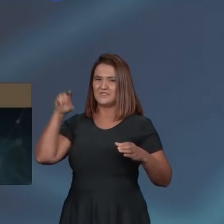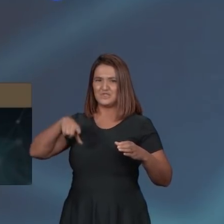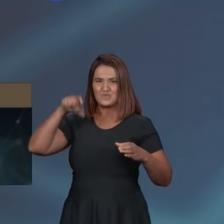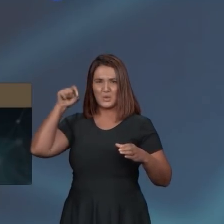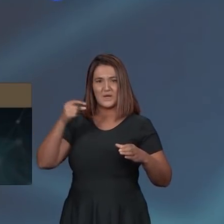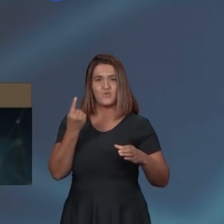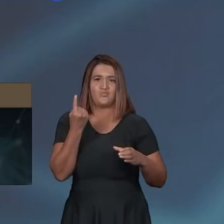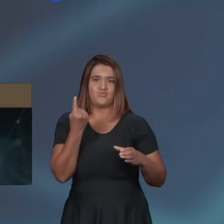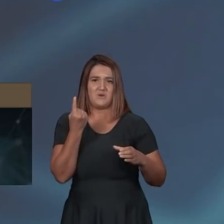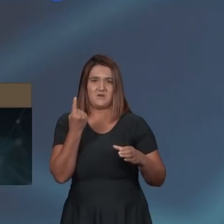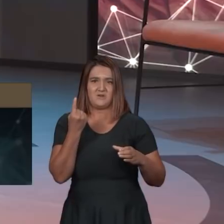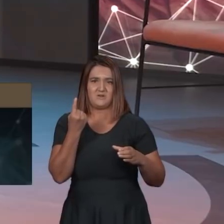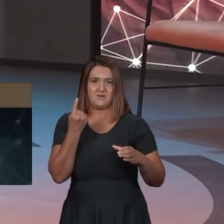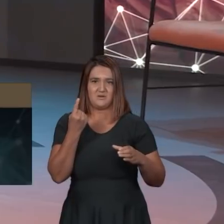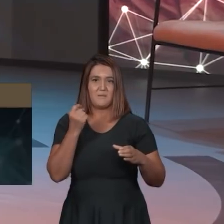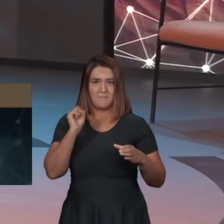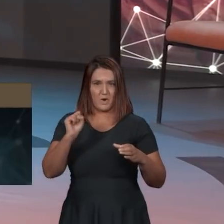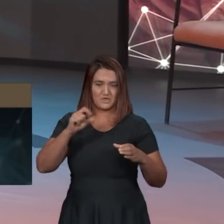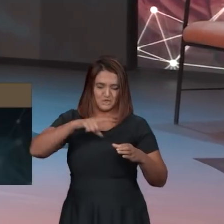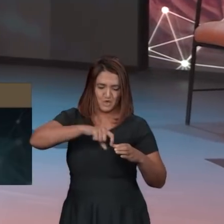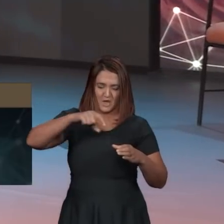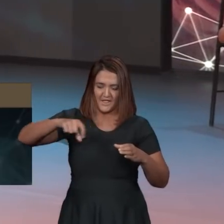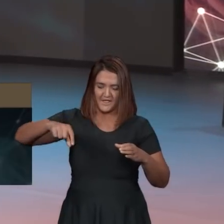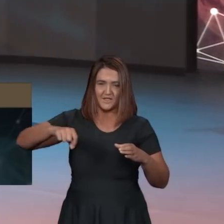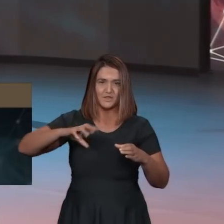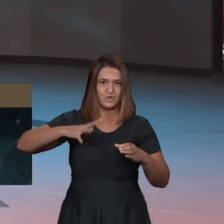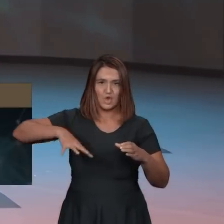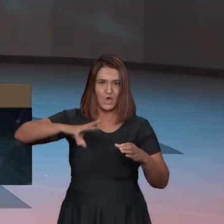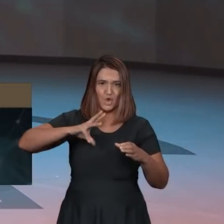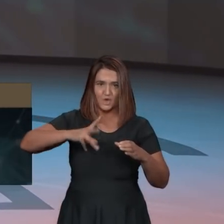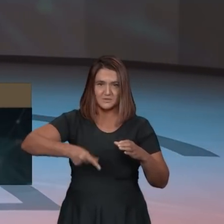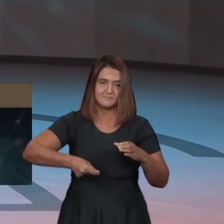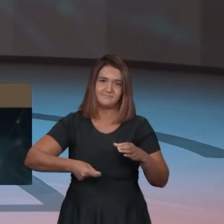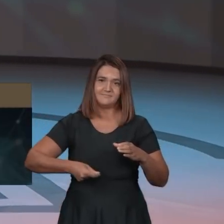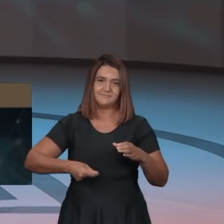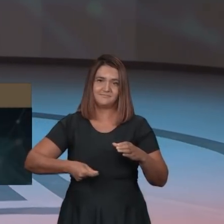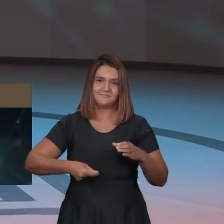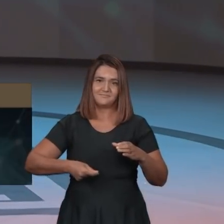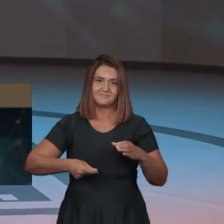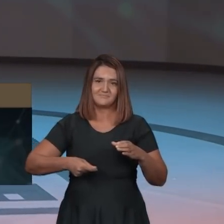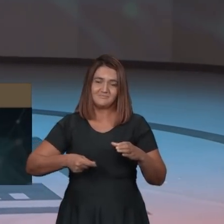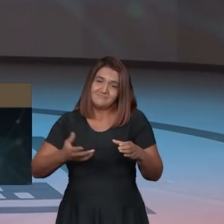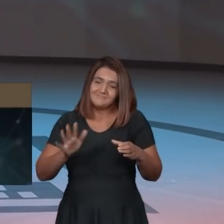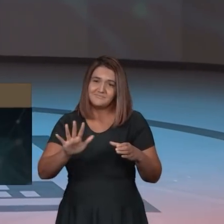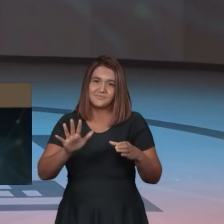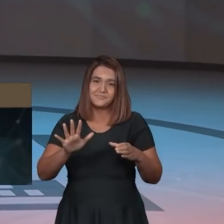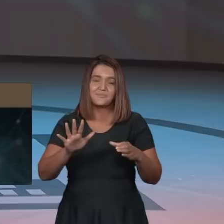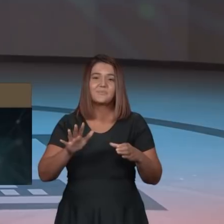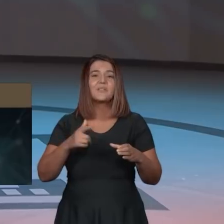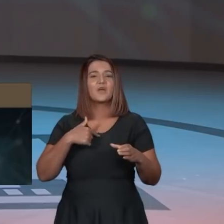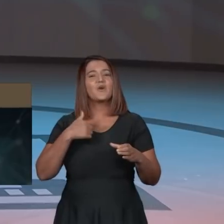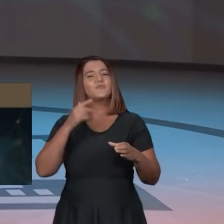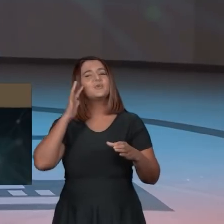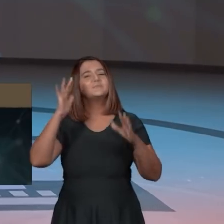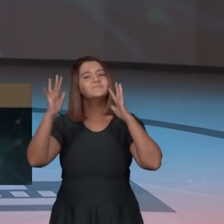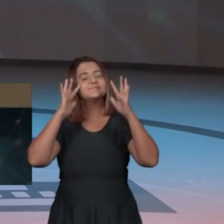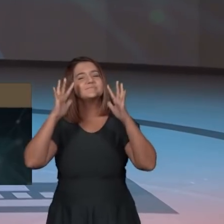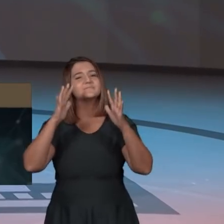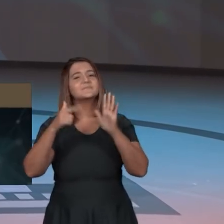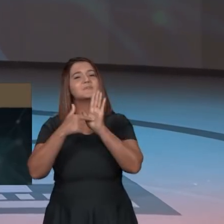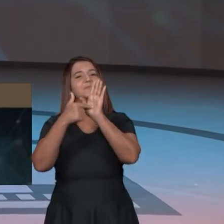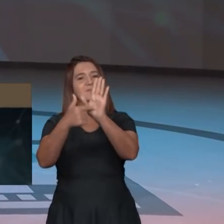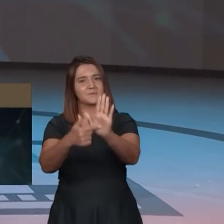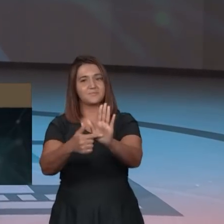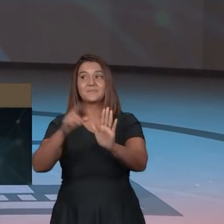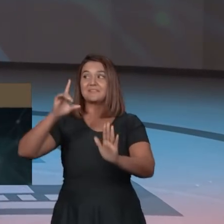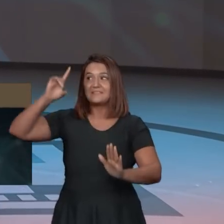são escolhidas, outras não. Talvez uma viagem pelo mundo da biologia ajude a ilustrar como eu entendo a escolha de Deus e posso